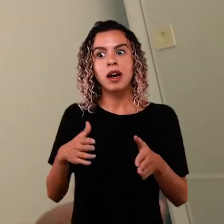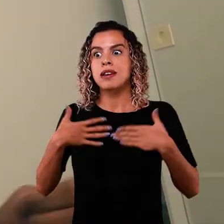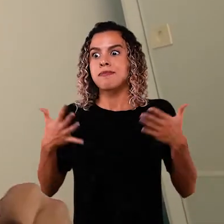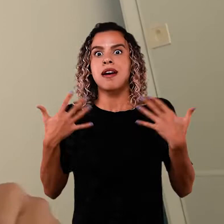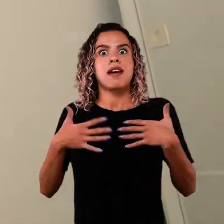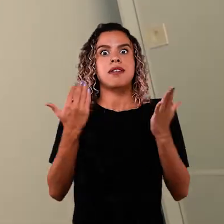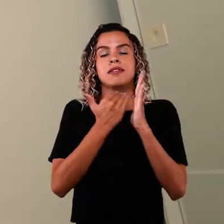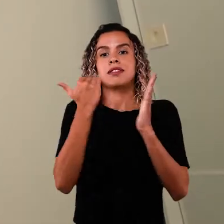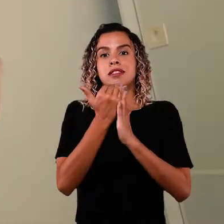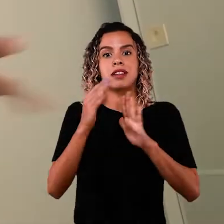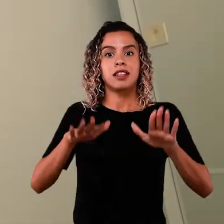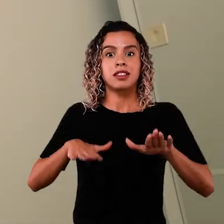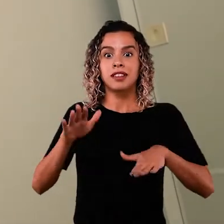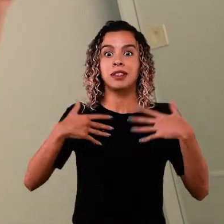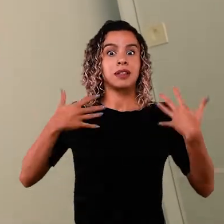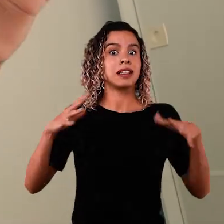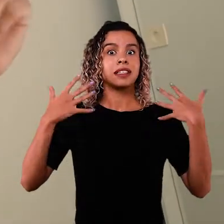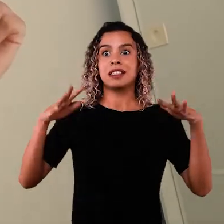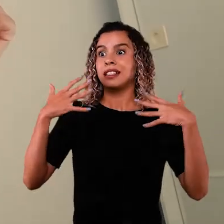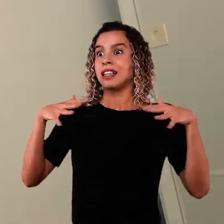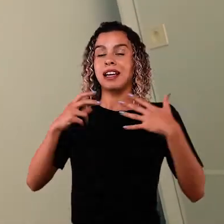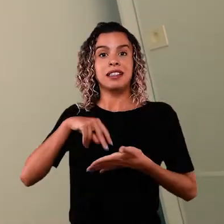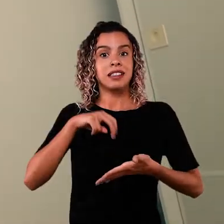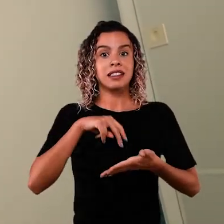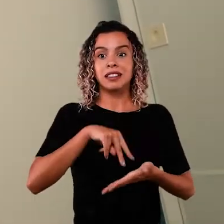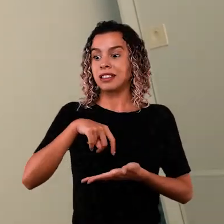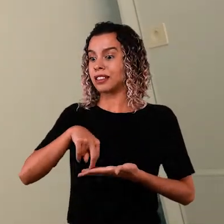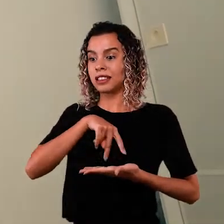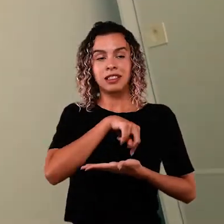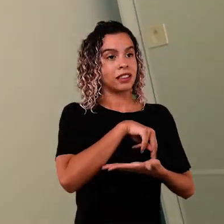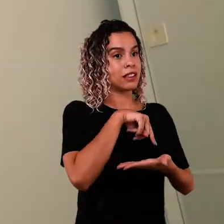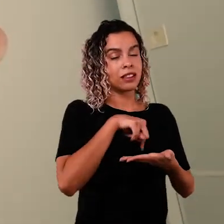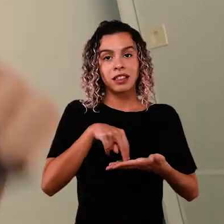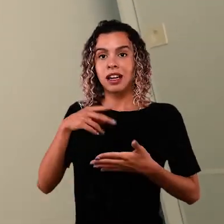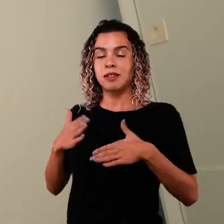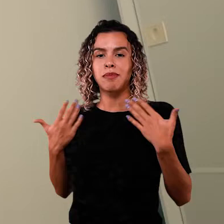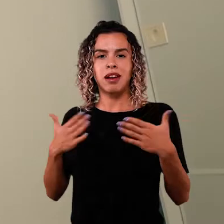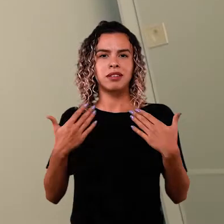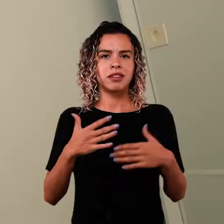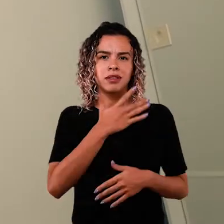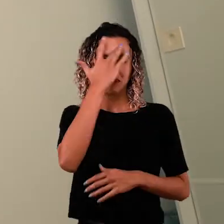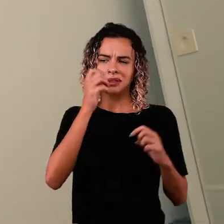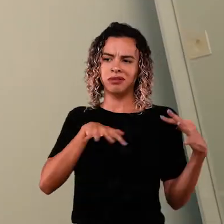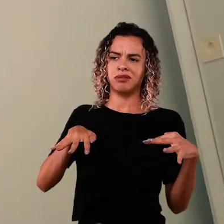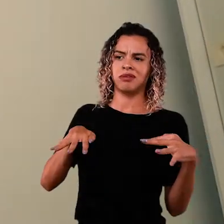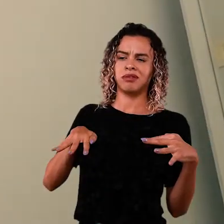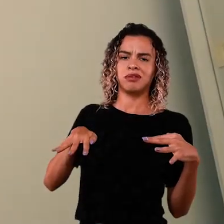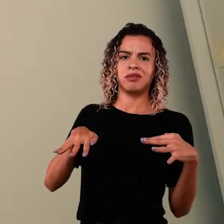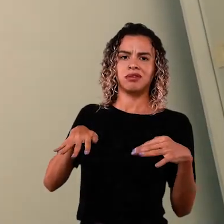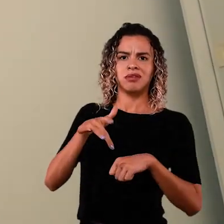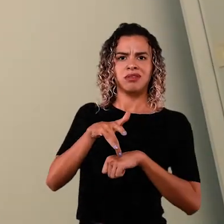extremamente animada. E quando eu fico animada tem essa coisa de ficar mexendo com as mãos e ficar indo de um lado pro outro. Sacode as mãos e balança o